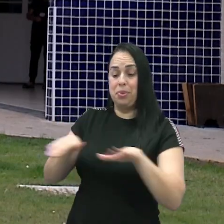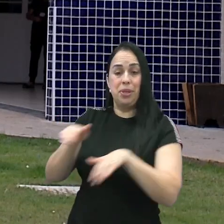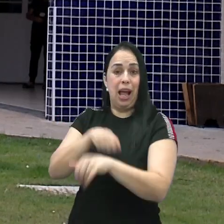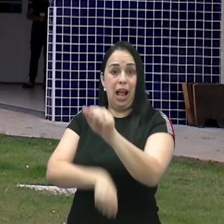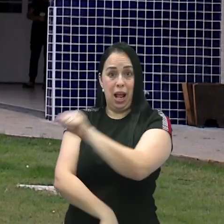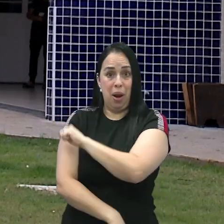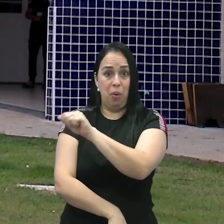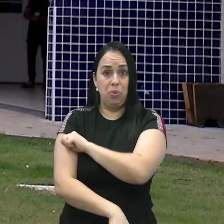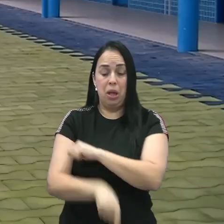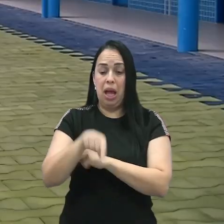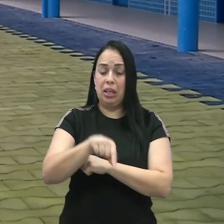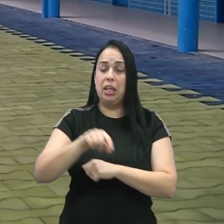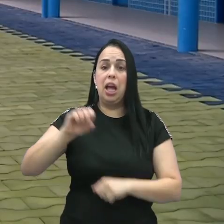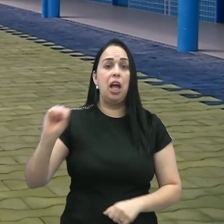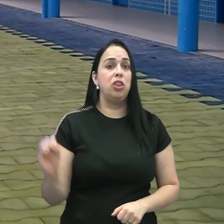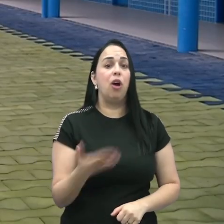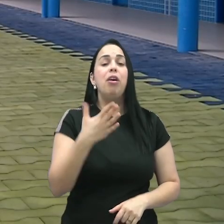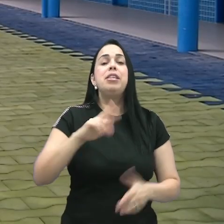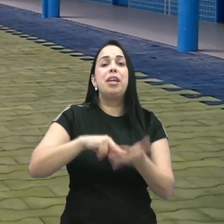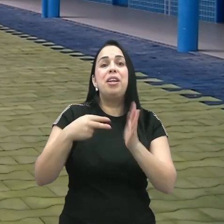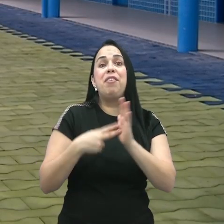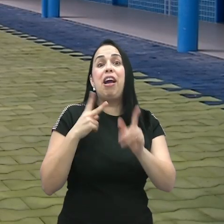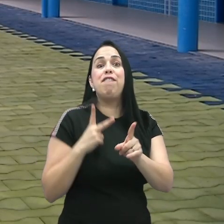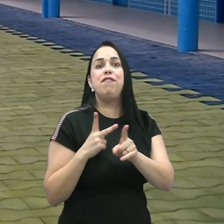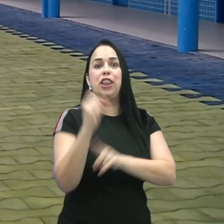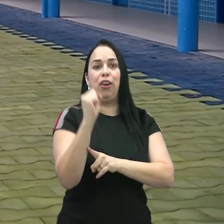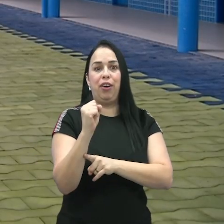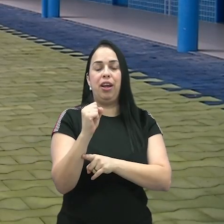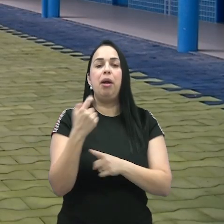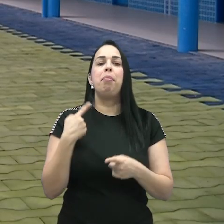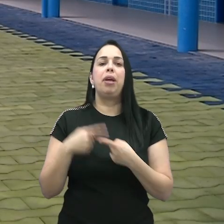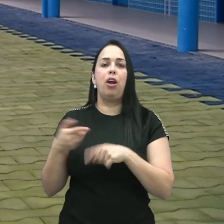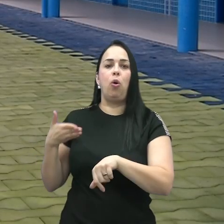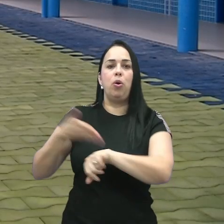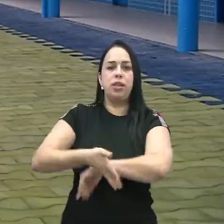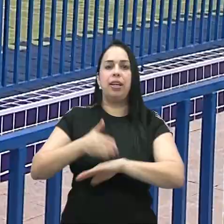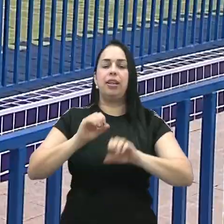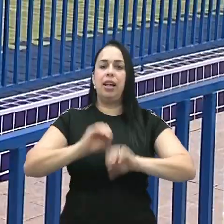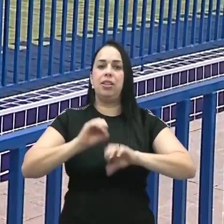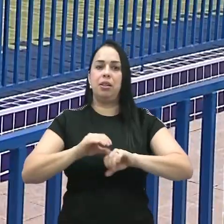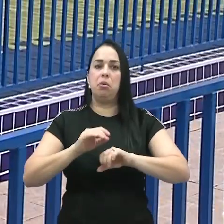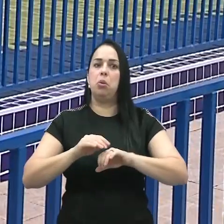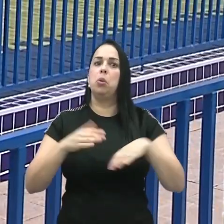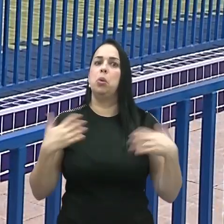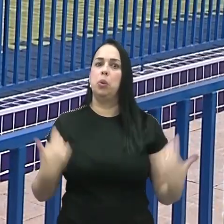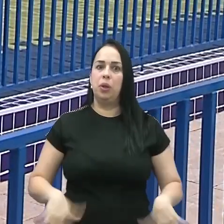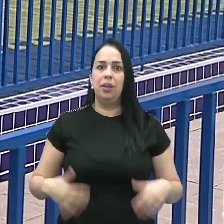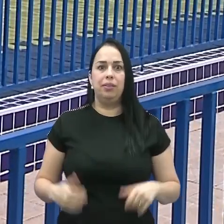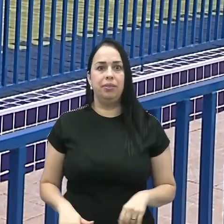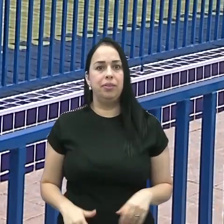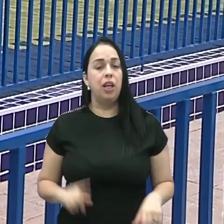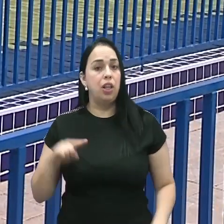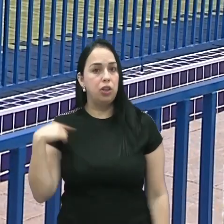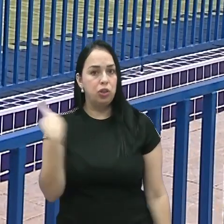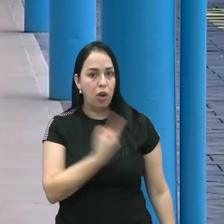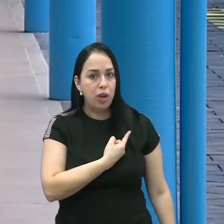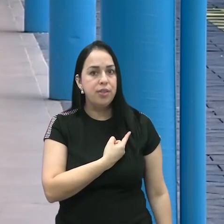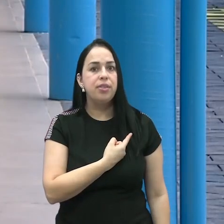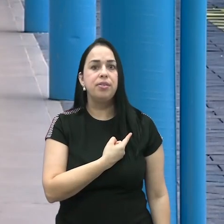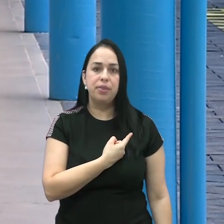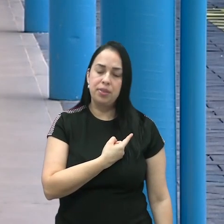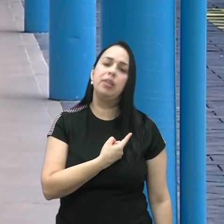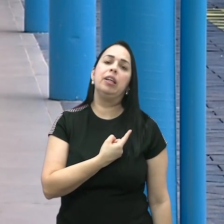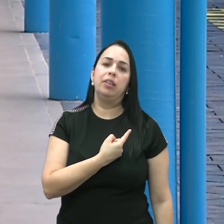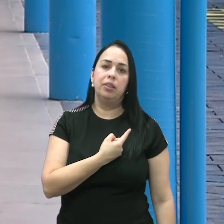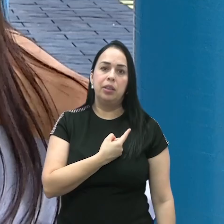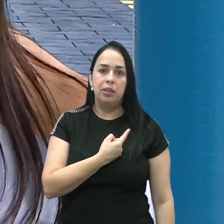e futuros alunos, a nova escola do bairro Vila Paiva é uma vitória para a região. É a garantia do acesso à educação infantil para